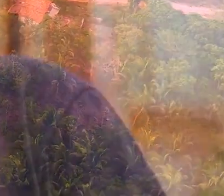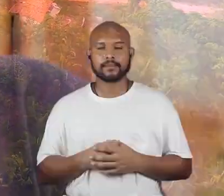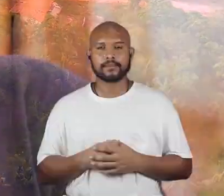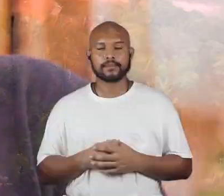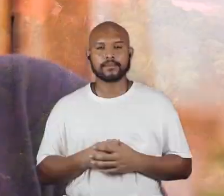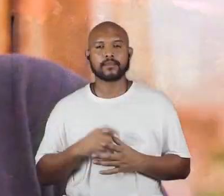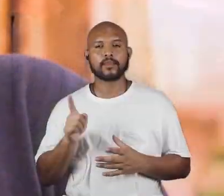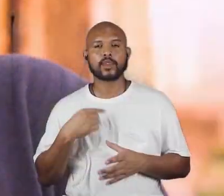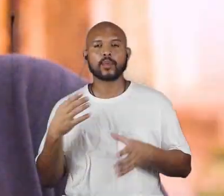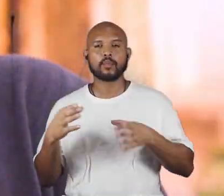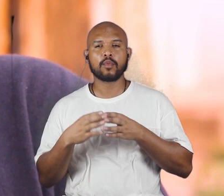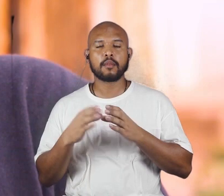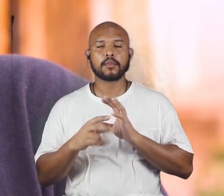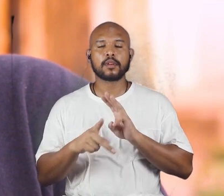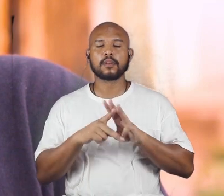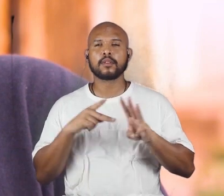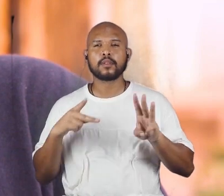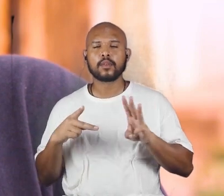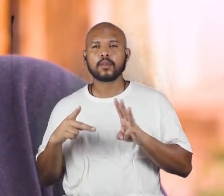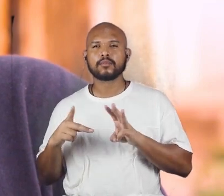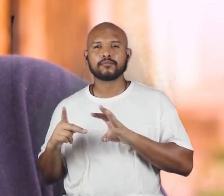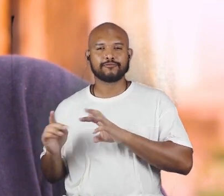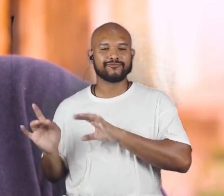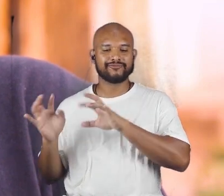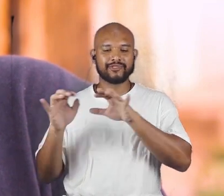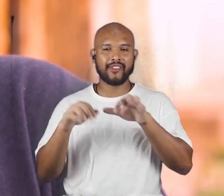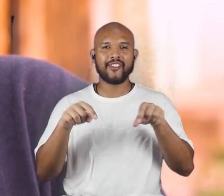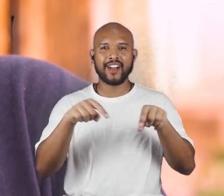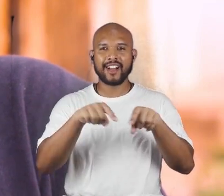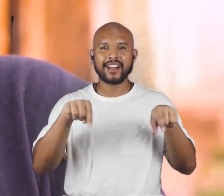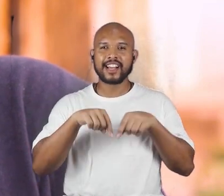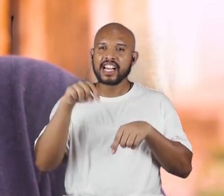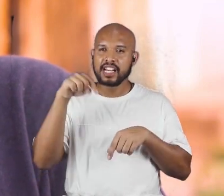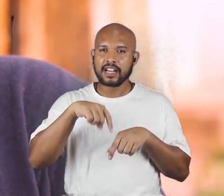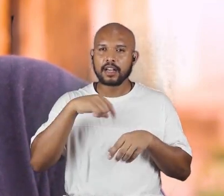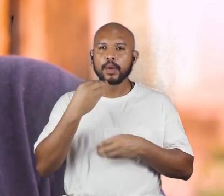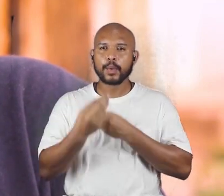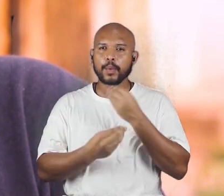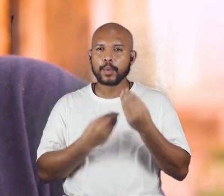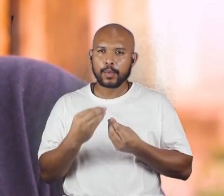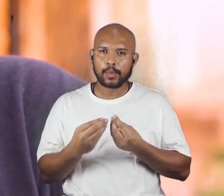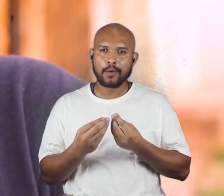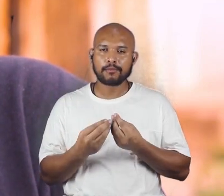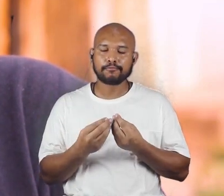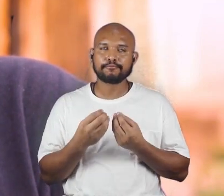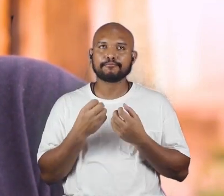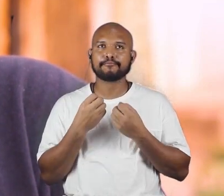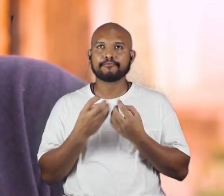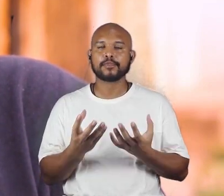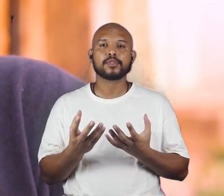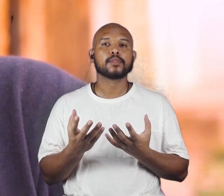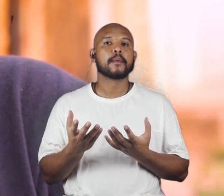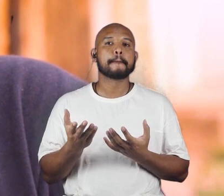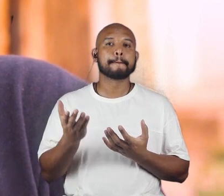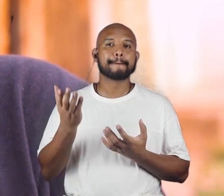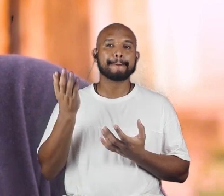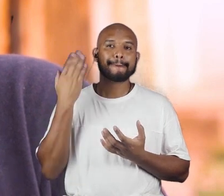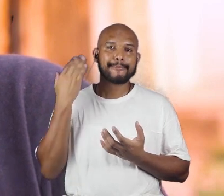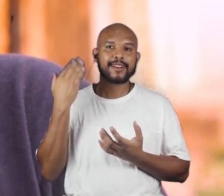Sobre o território, né? Sobre essa trajetória, para até chegar aqui nesse território que nós estamos